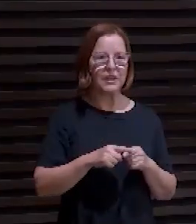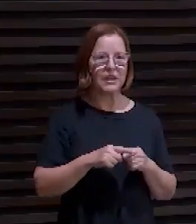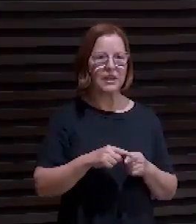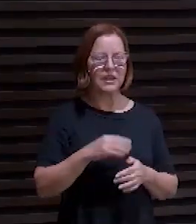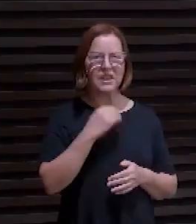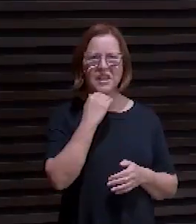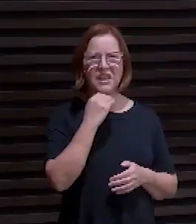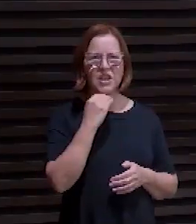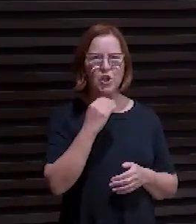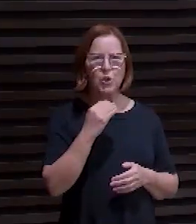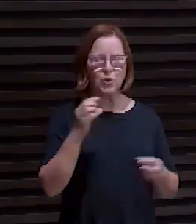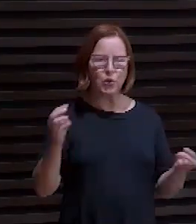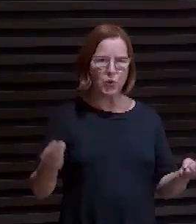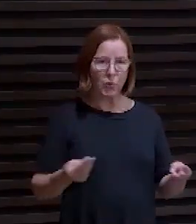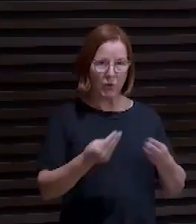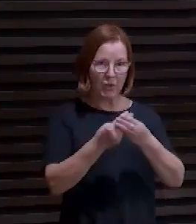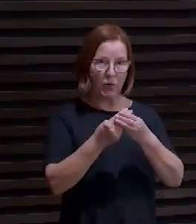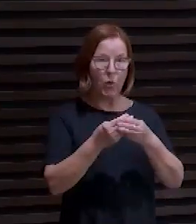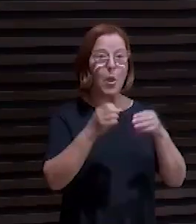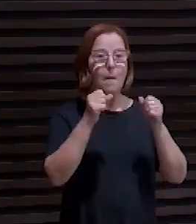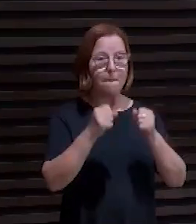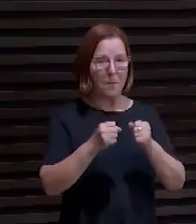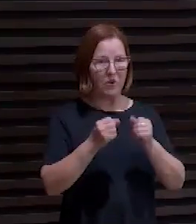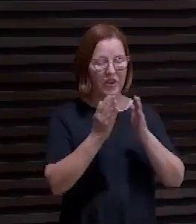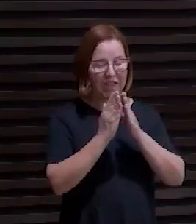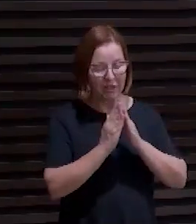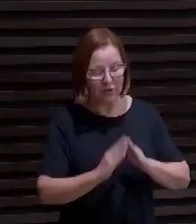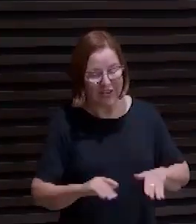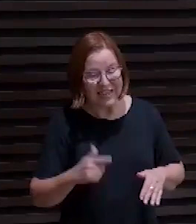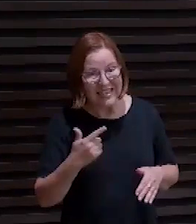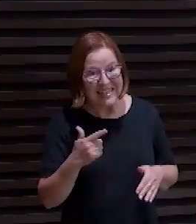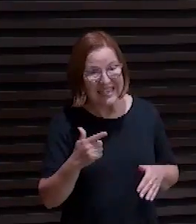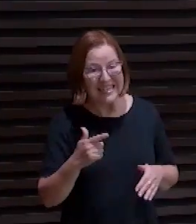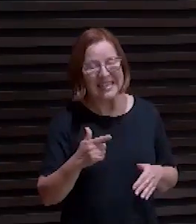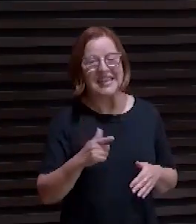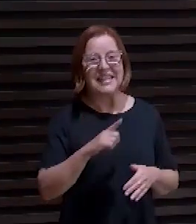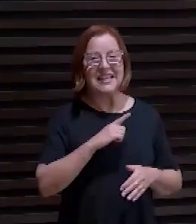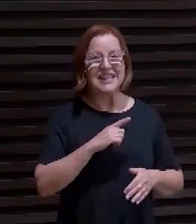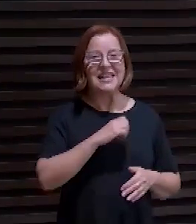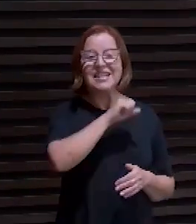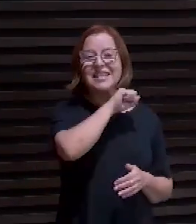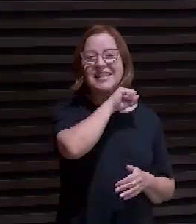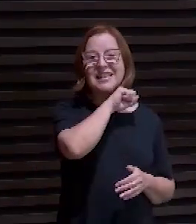poderia adorar sem ter algum sacrifício para oferecer.